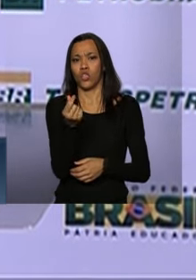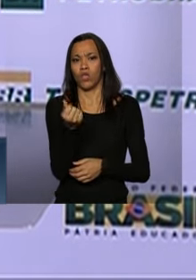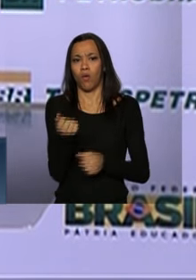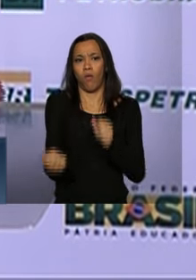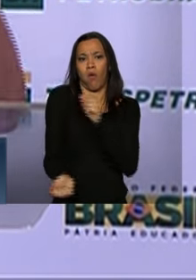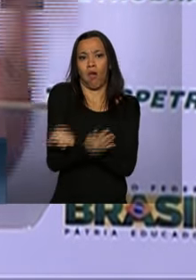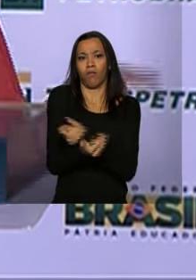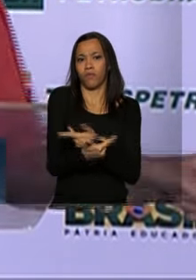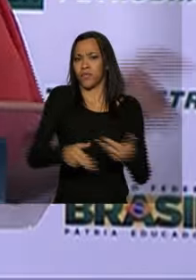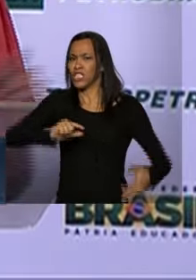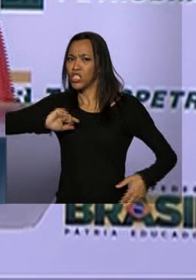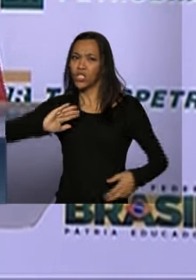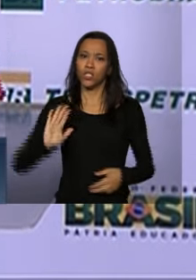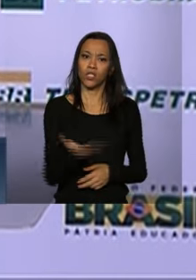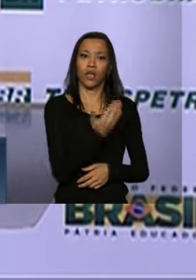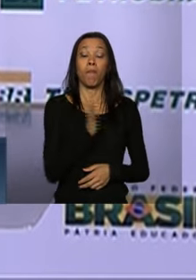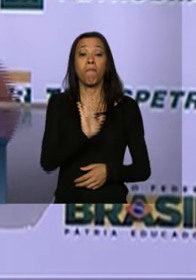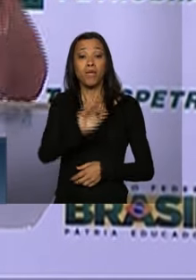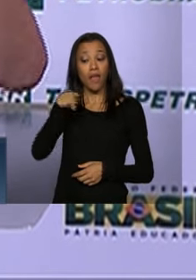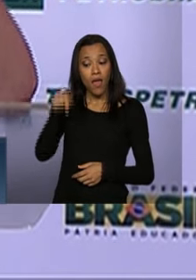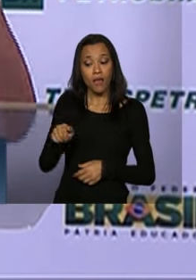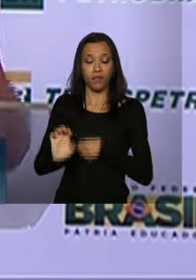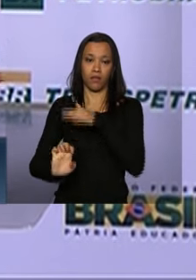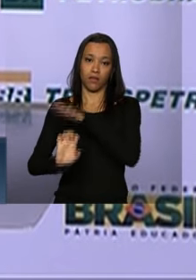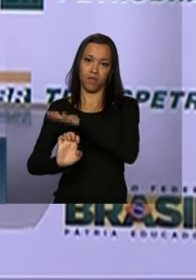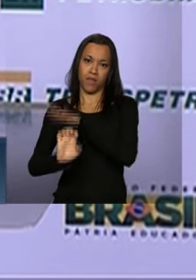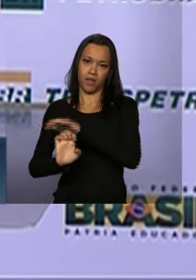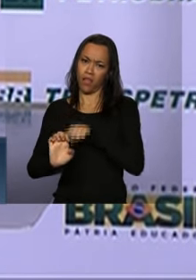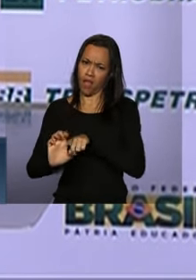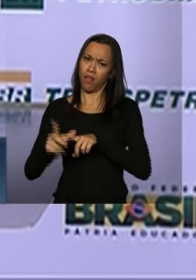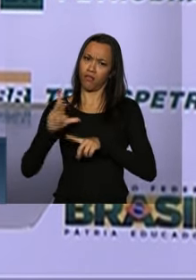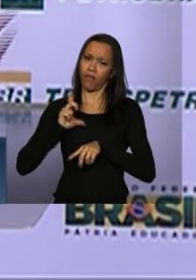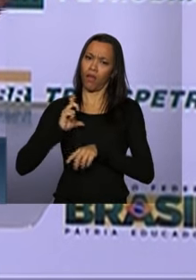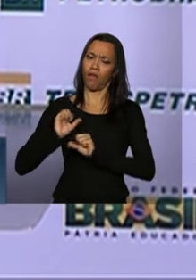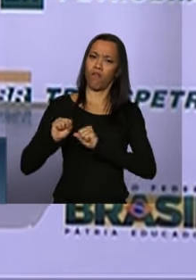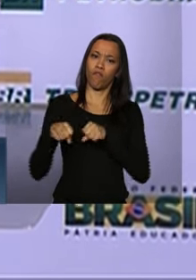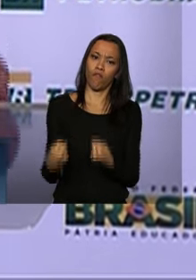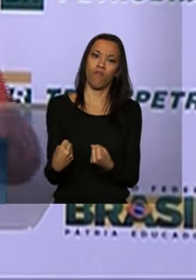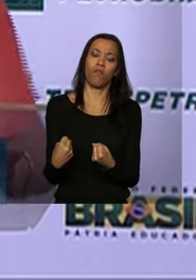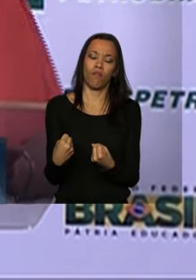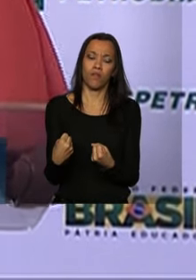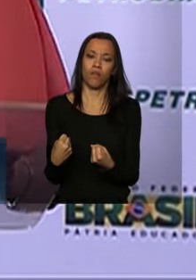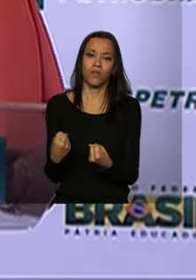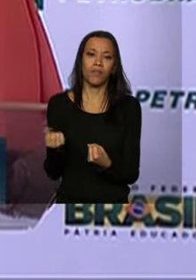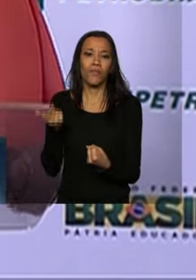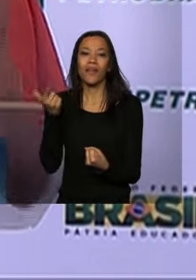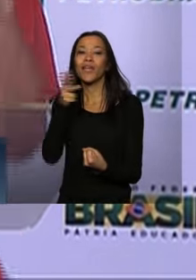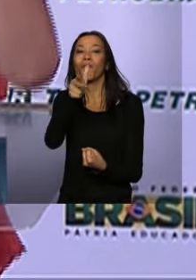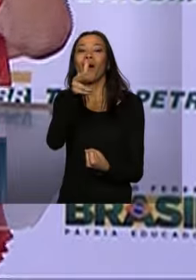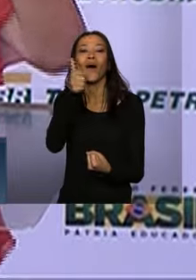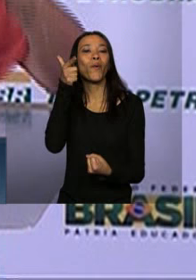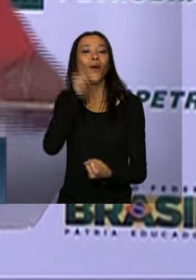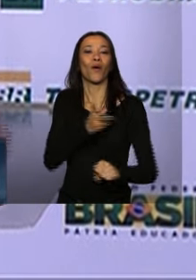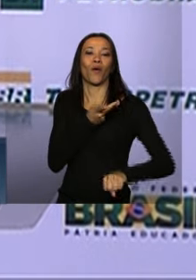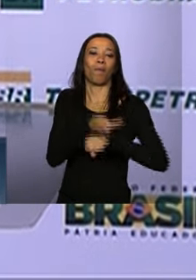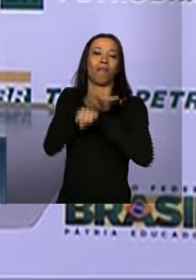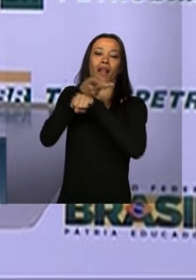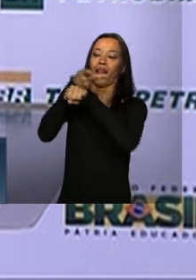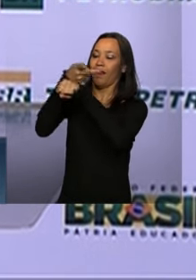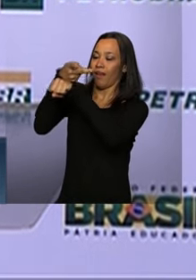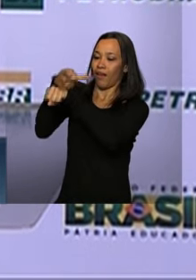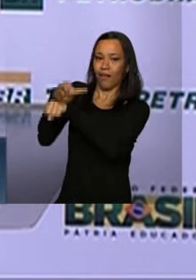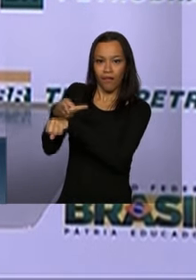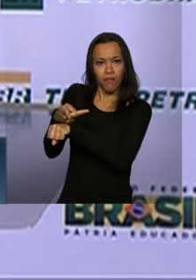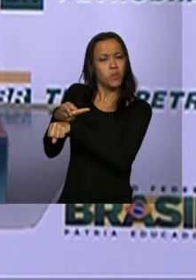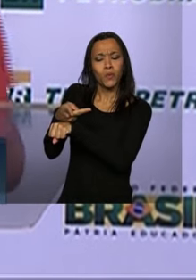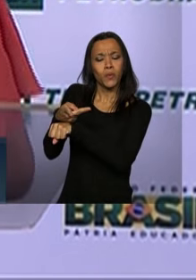ao mesmo tempo, essa mesma empresa, ela é forte o suficiente para ganhar o Oscar. O Oscar